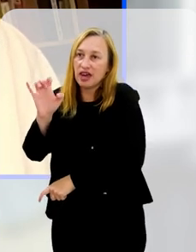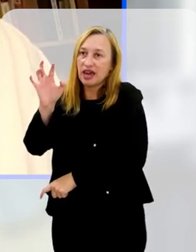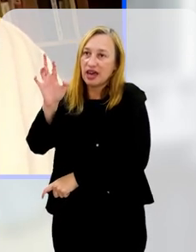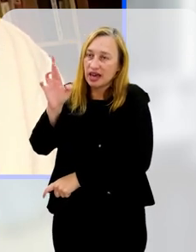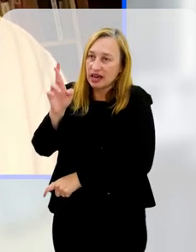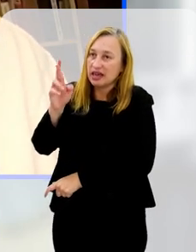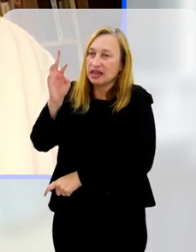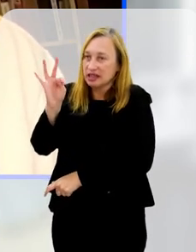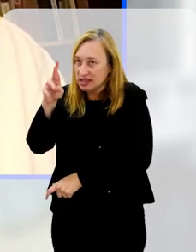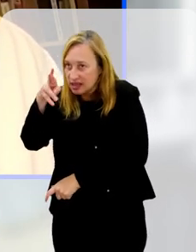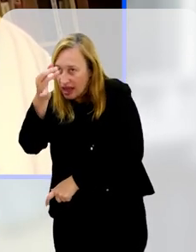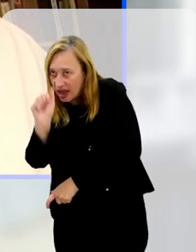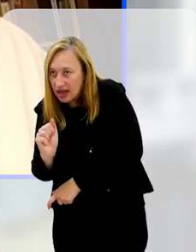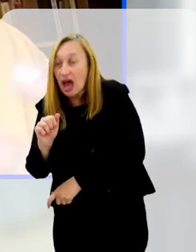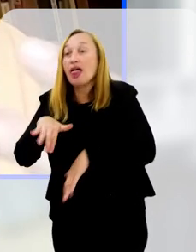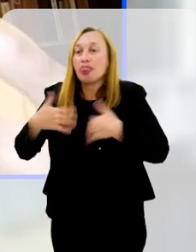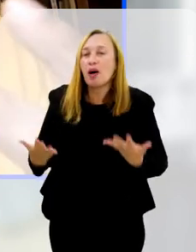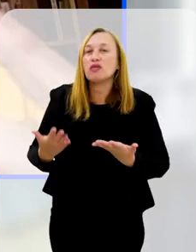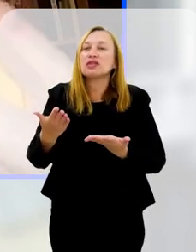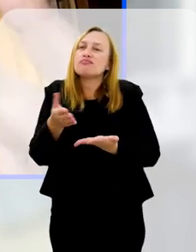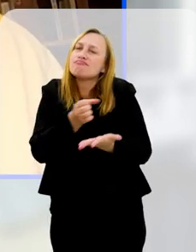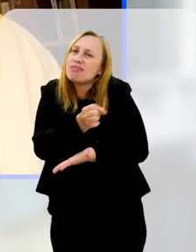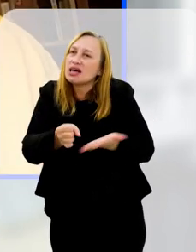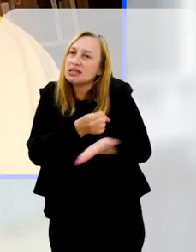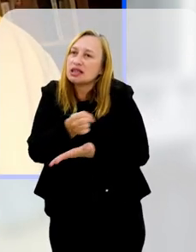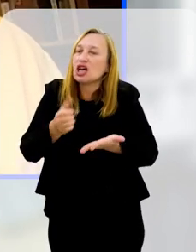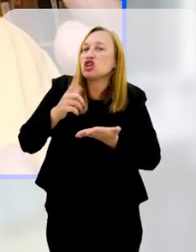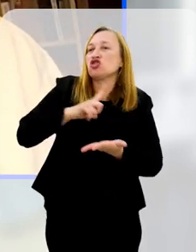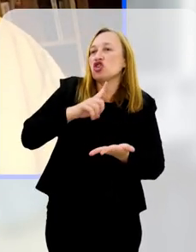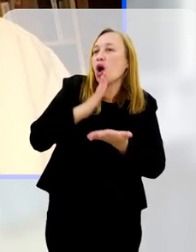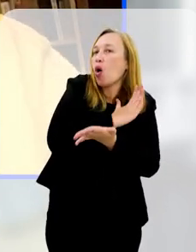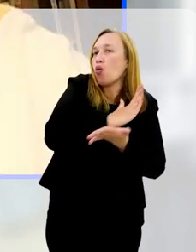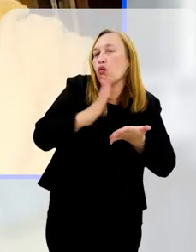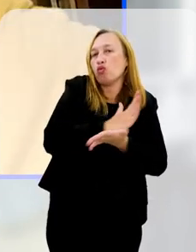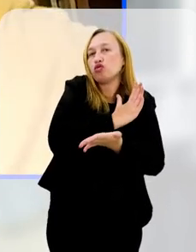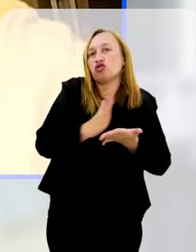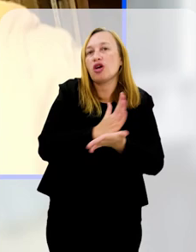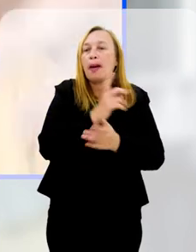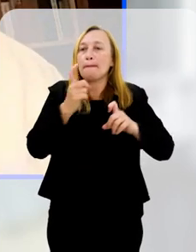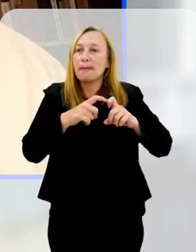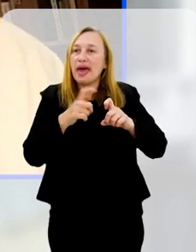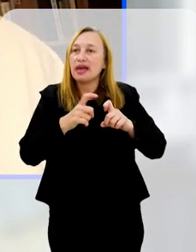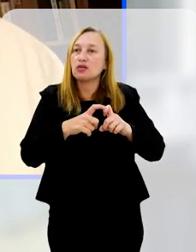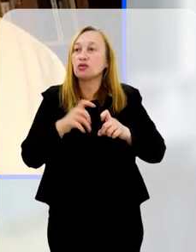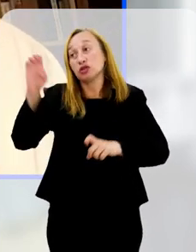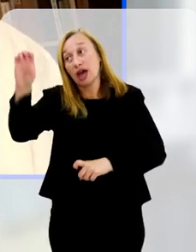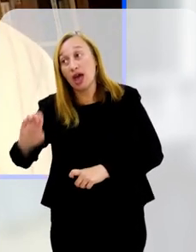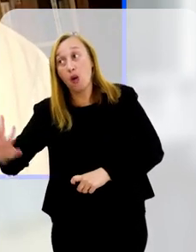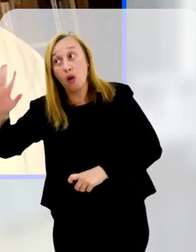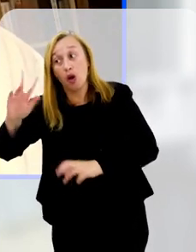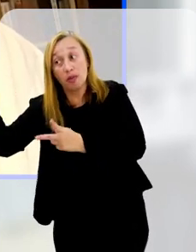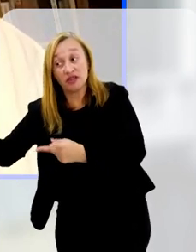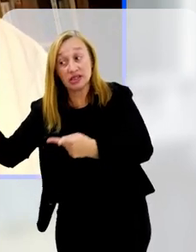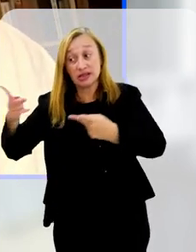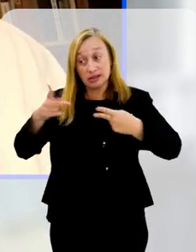depois Rio de Janeiro, né? Então você tem basicamente, né? Você tinha alguns médicos que vinham da